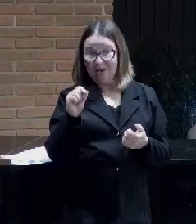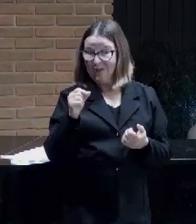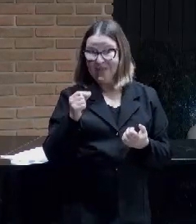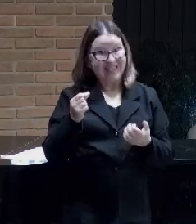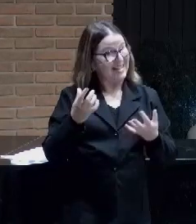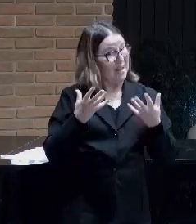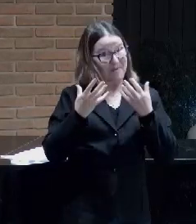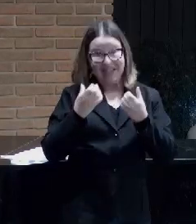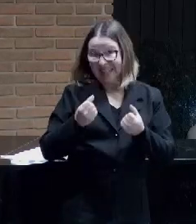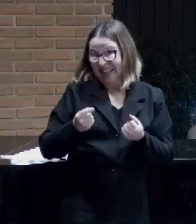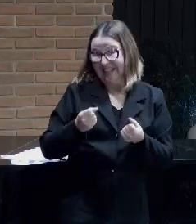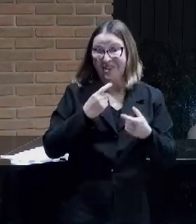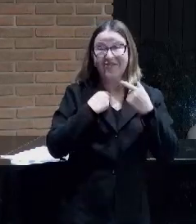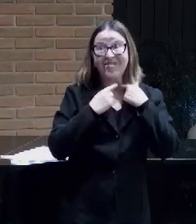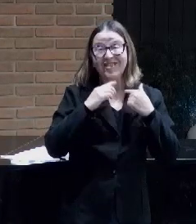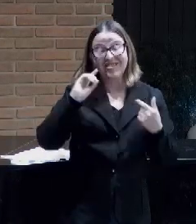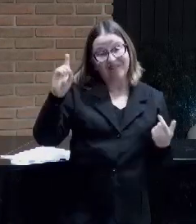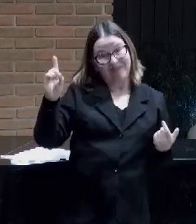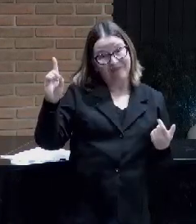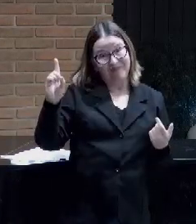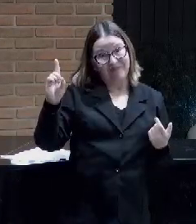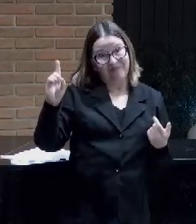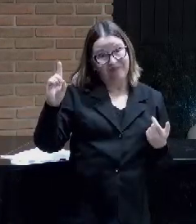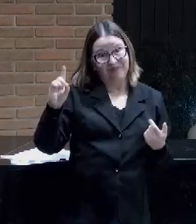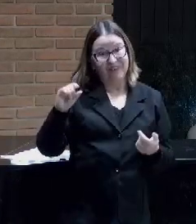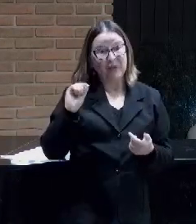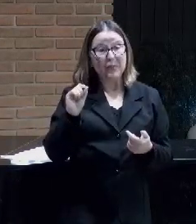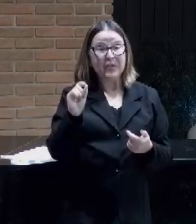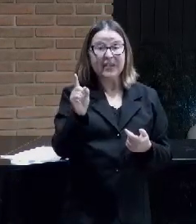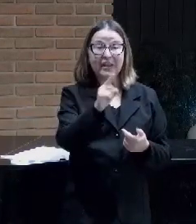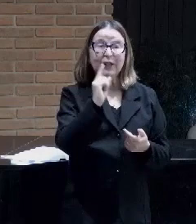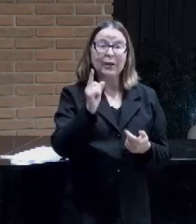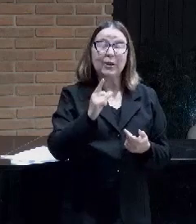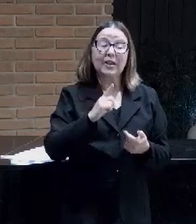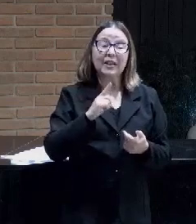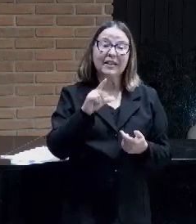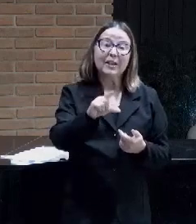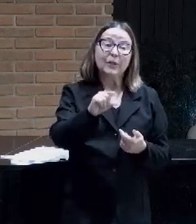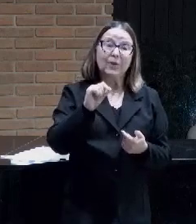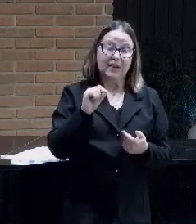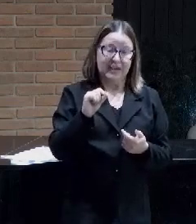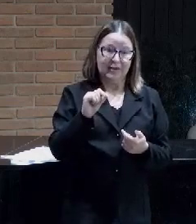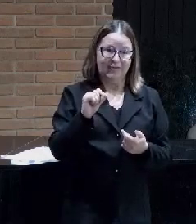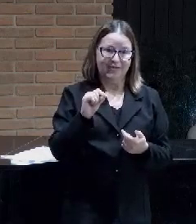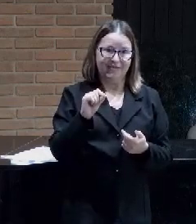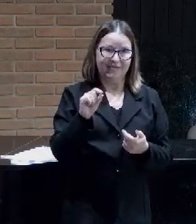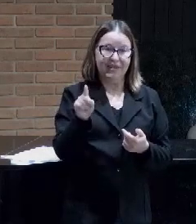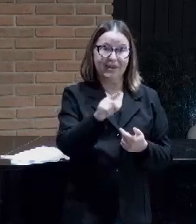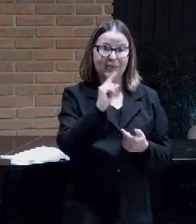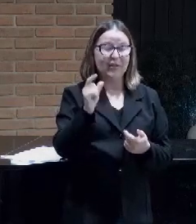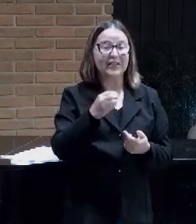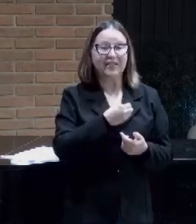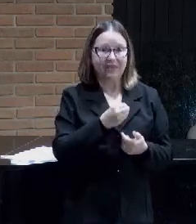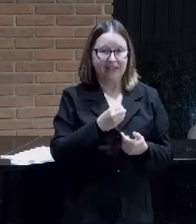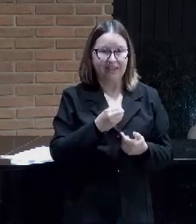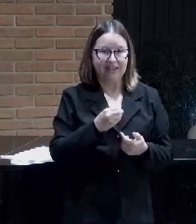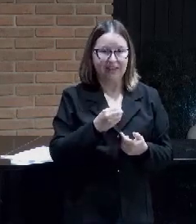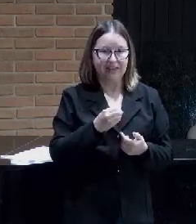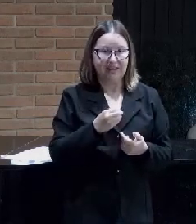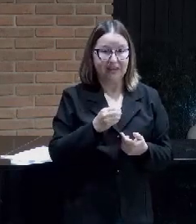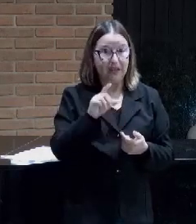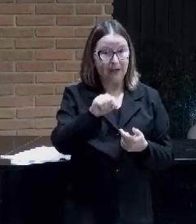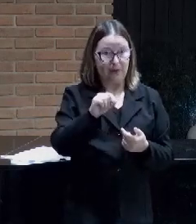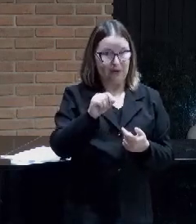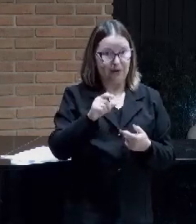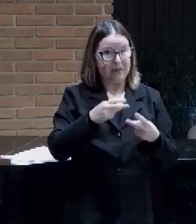tenho escolhido, o que você tem escolhido, o que nós temos escolhido para nossas vidas? O que Deus quer ou aquilo que nós queremos? Uma coisa